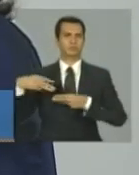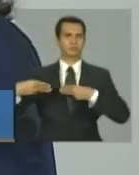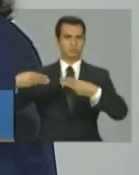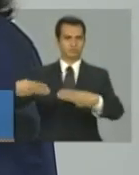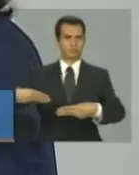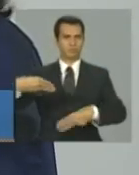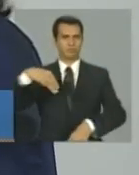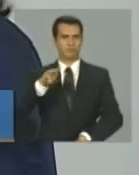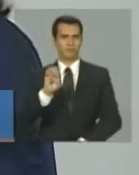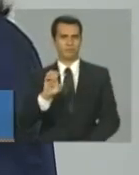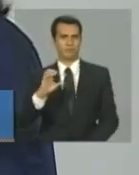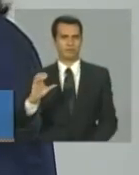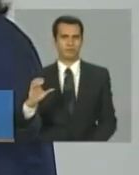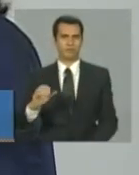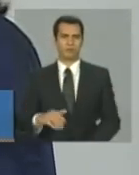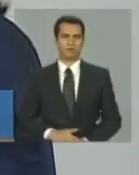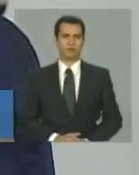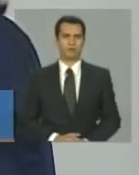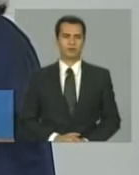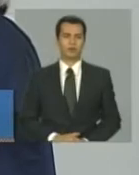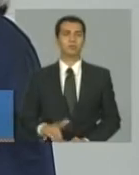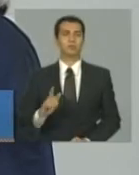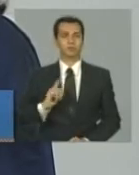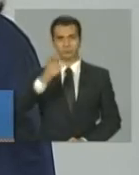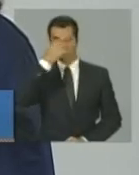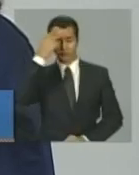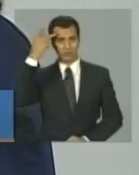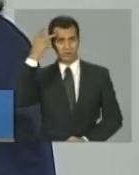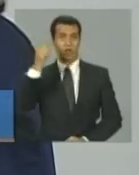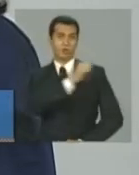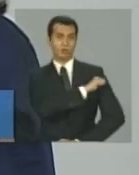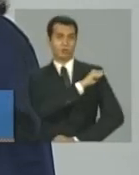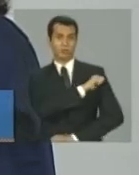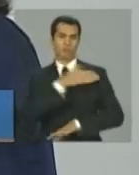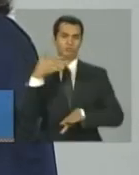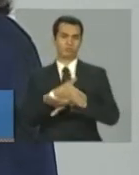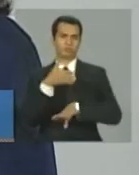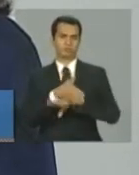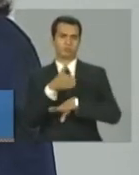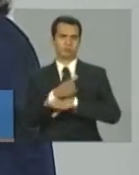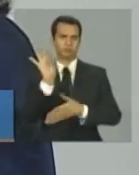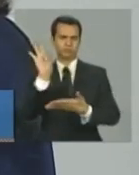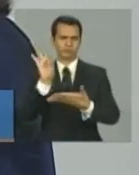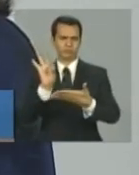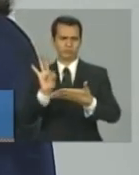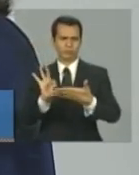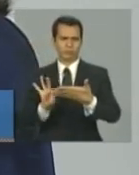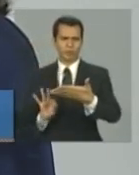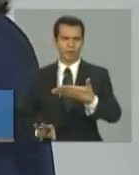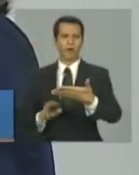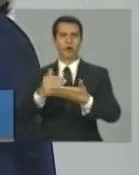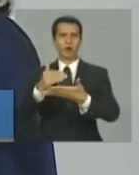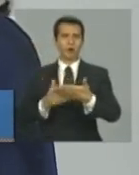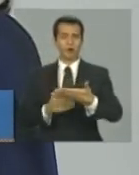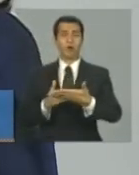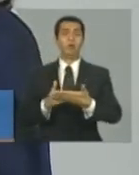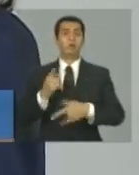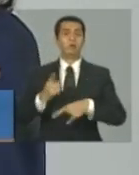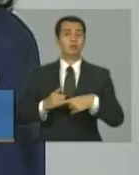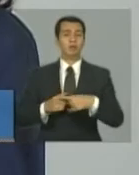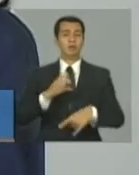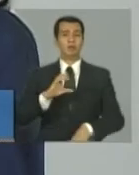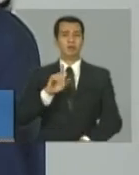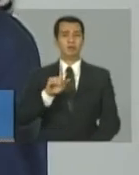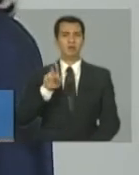onde onde estão assustadas as frequências escolares dos alunos porque a seja o tem encontrado divergência ou